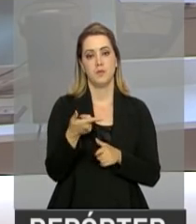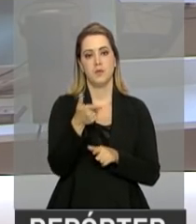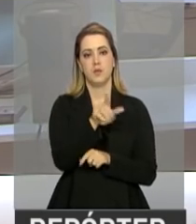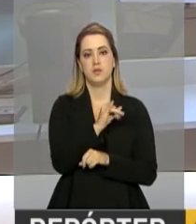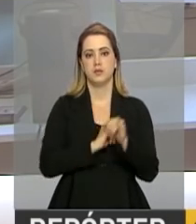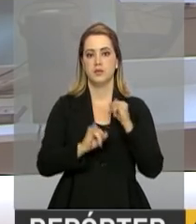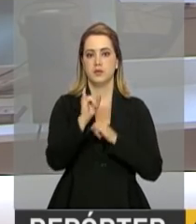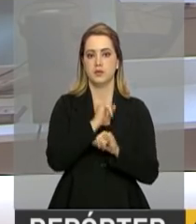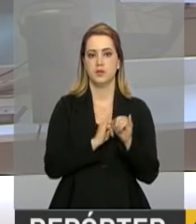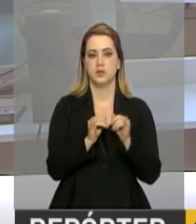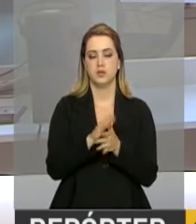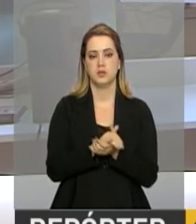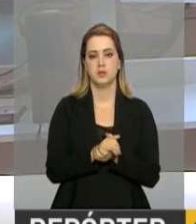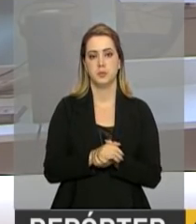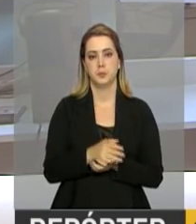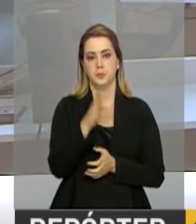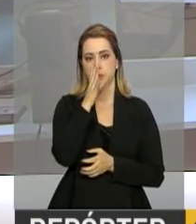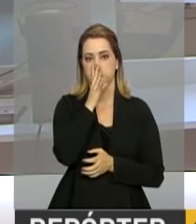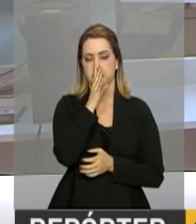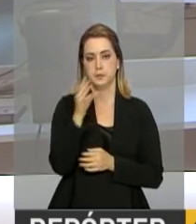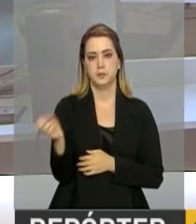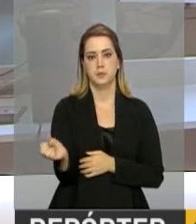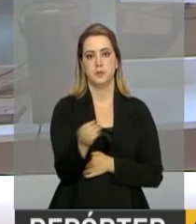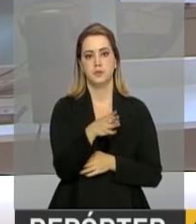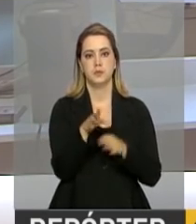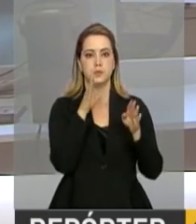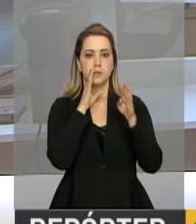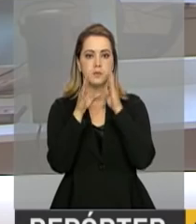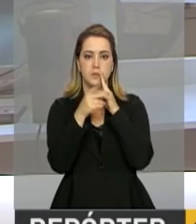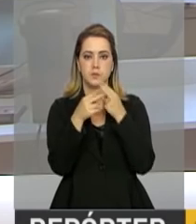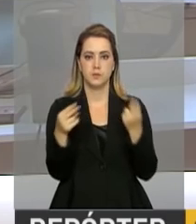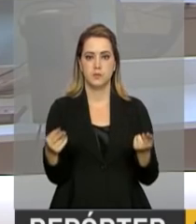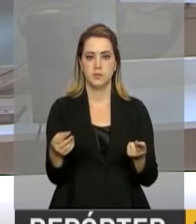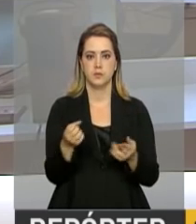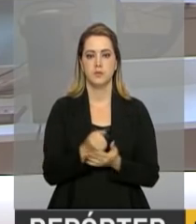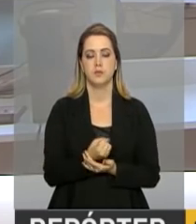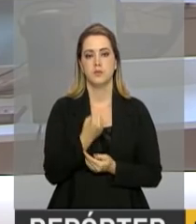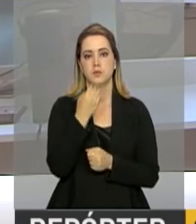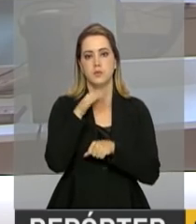qualquer momento com outras informações. Acompanhe as novidades também pelas nossas redes